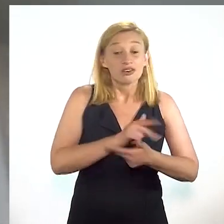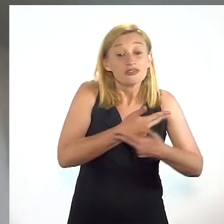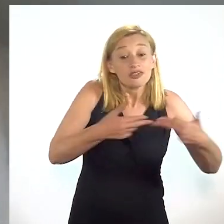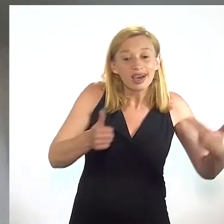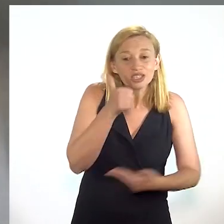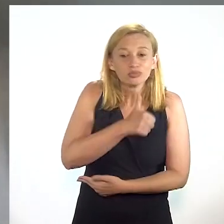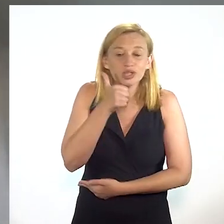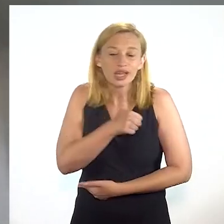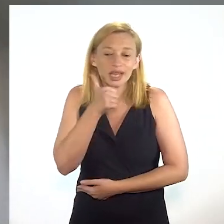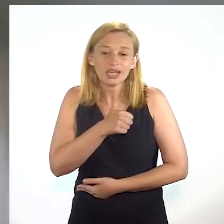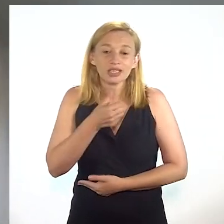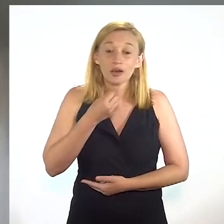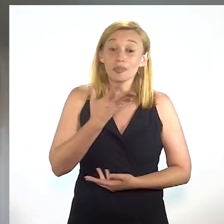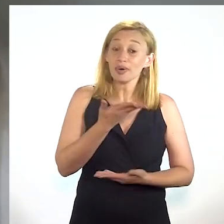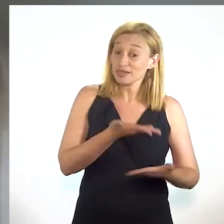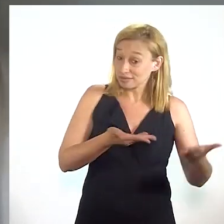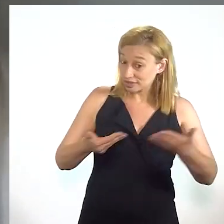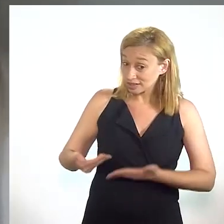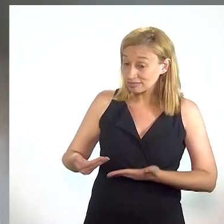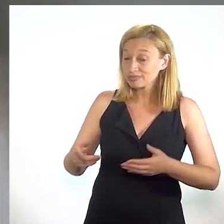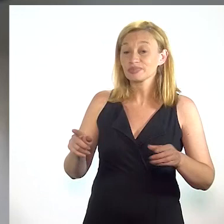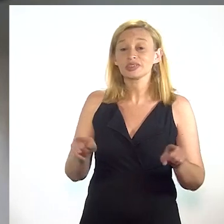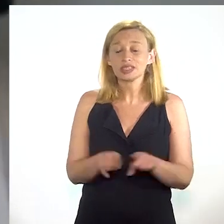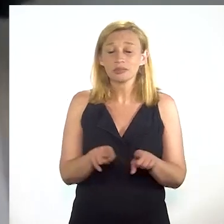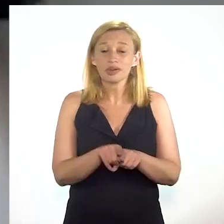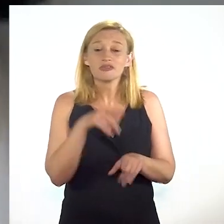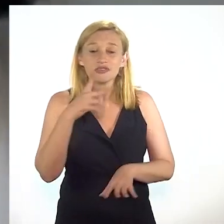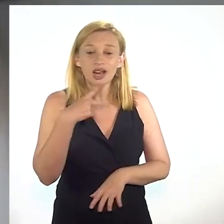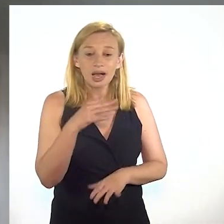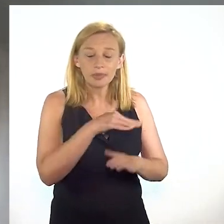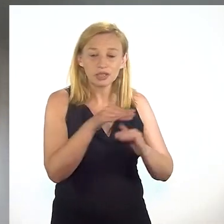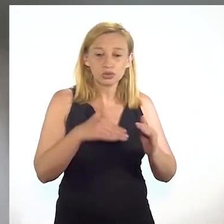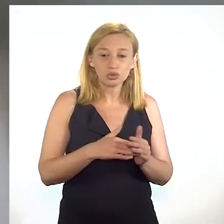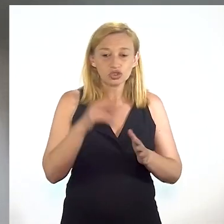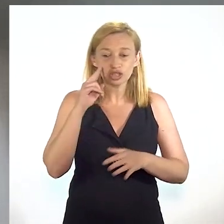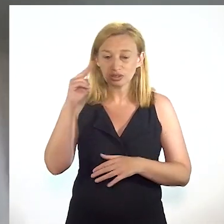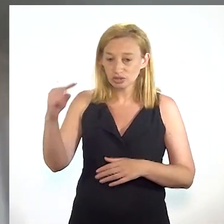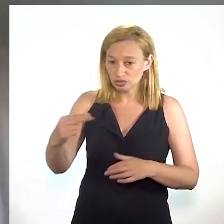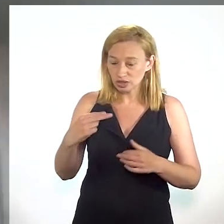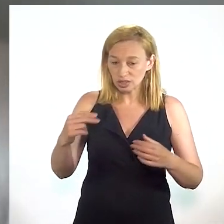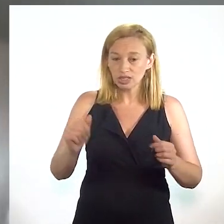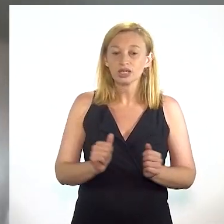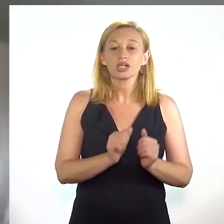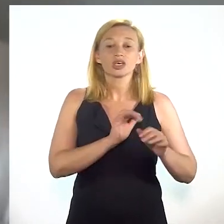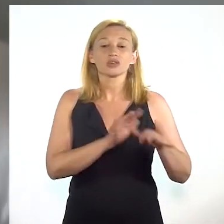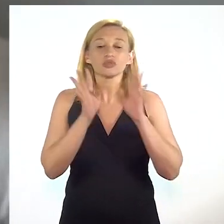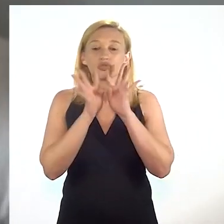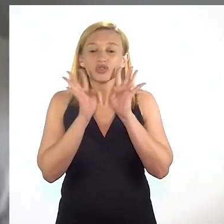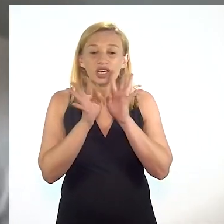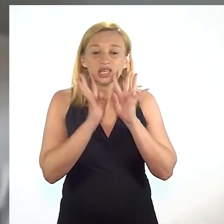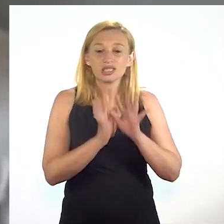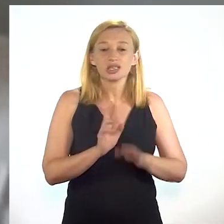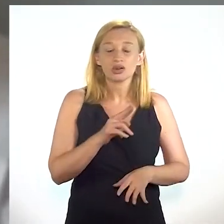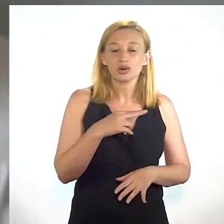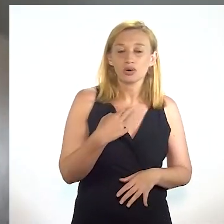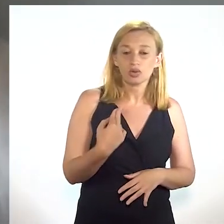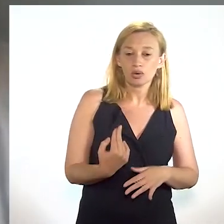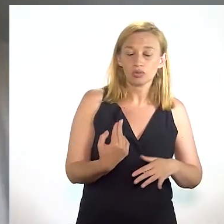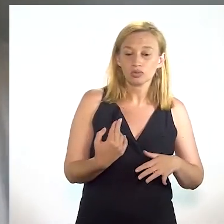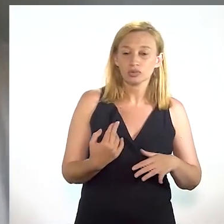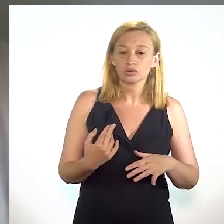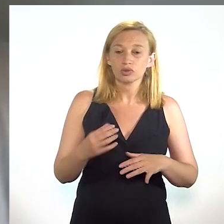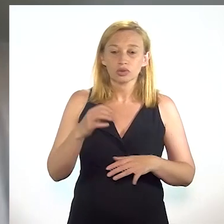cercado de mulheres, para dar as boas-vindas e também falar para o público que está assistindo a gente, tanto no Facebook quanto no